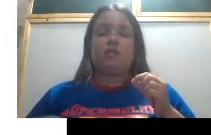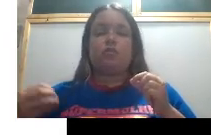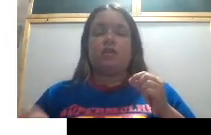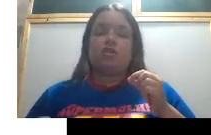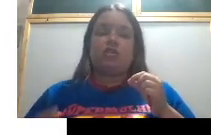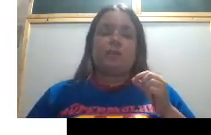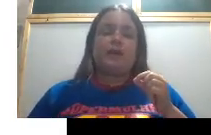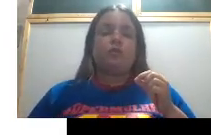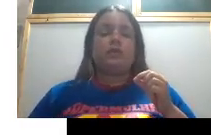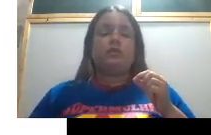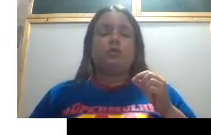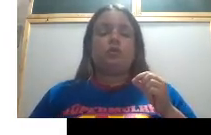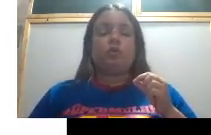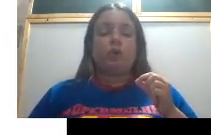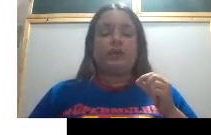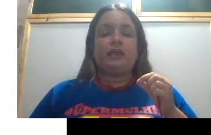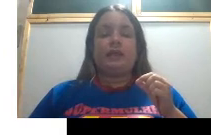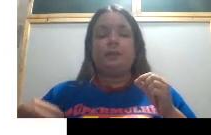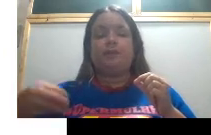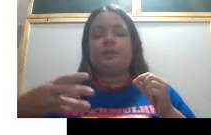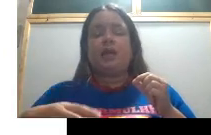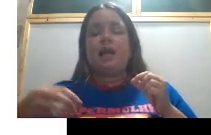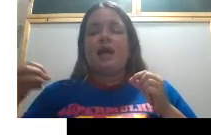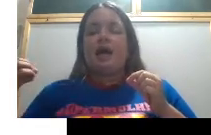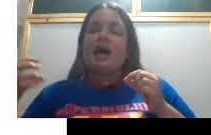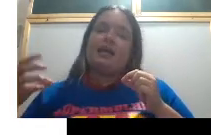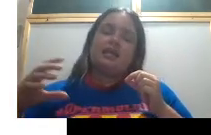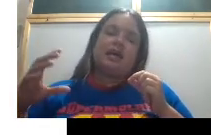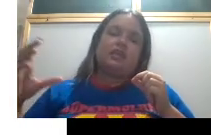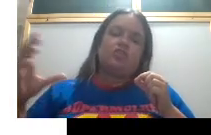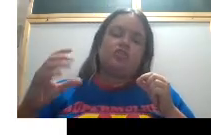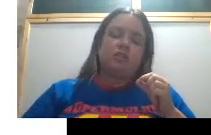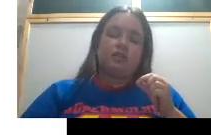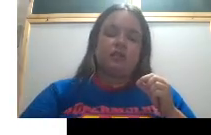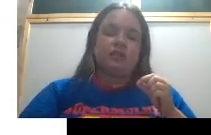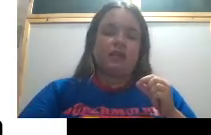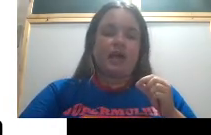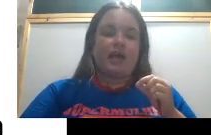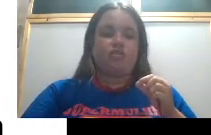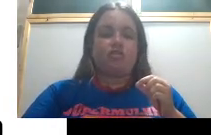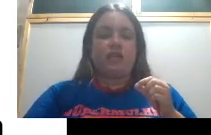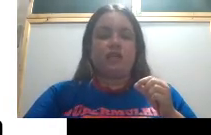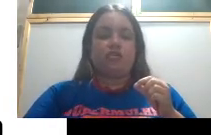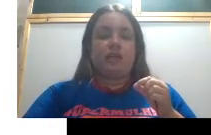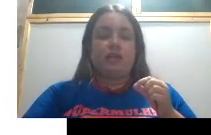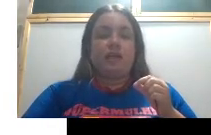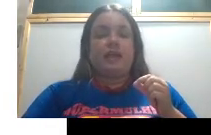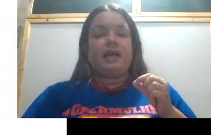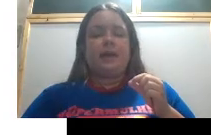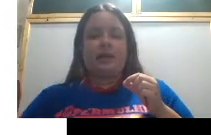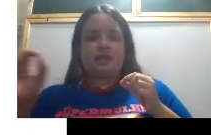no quarto quesito estava perguntando o que as as estrelas